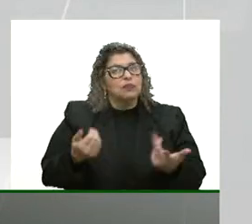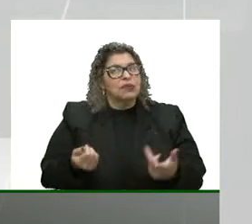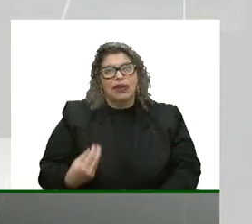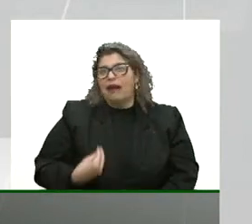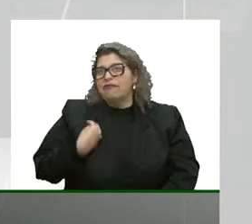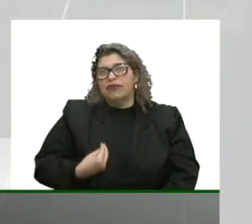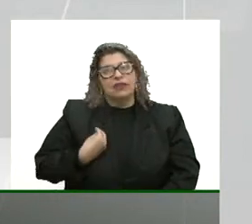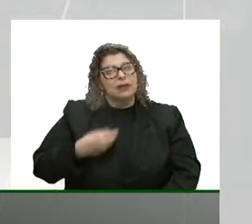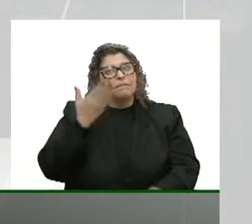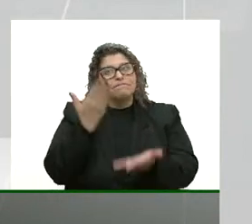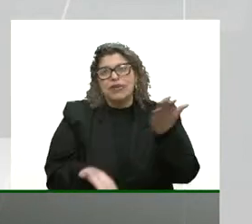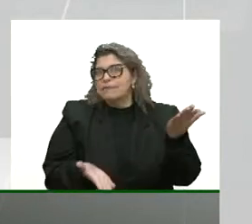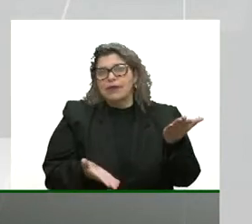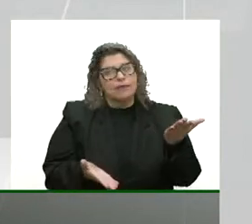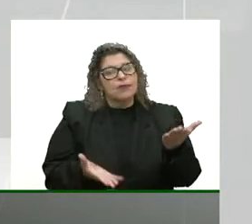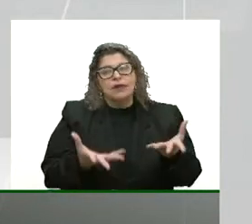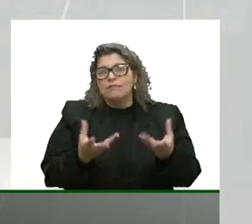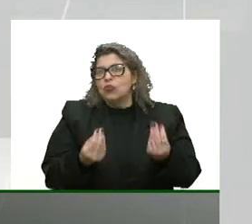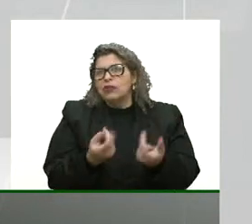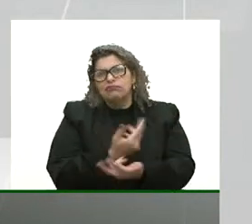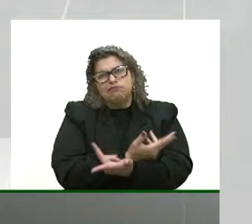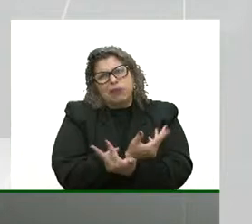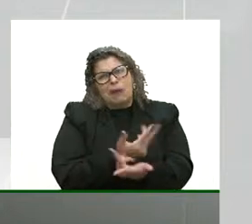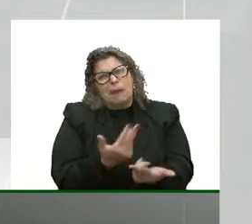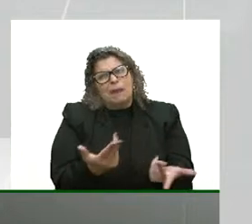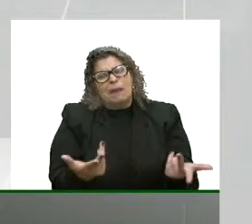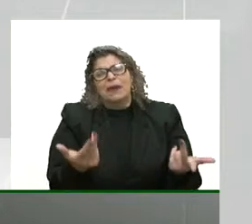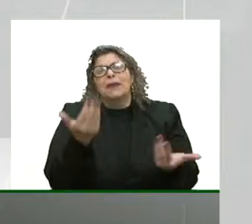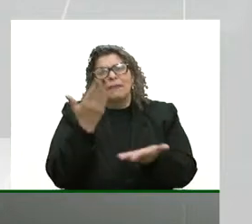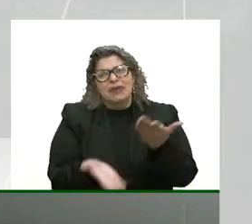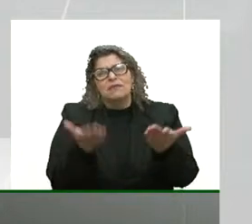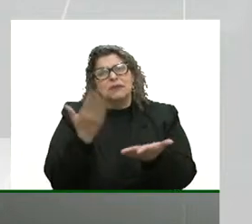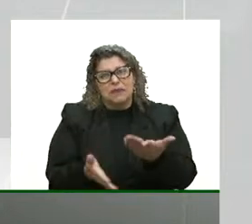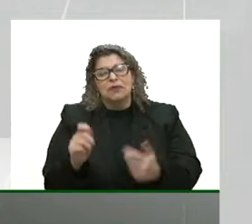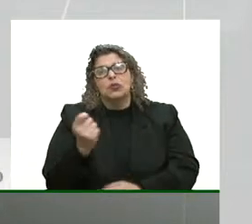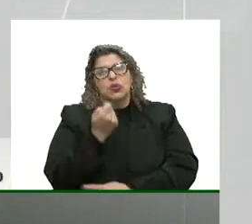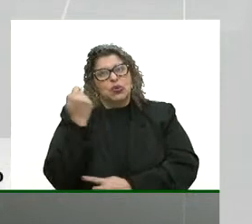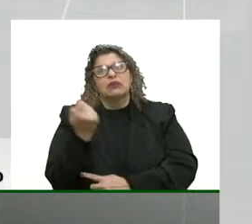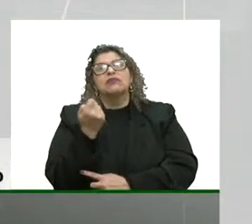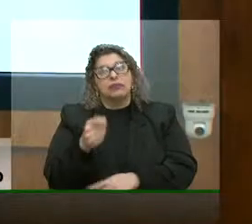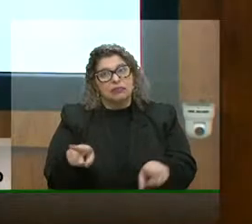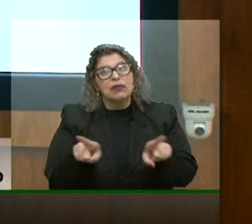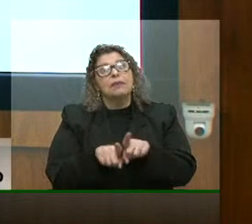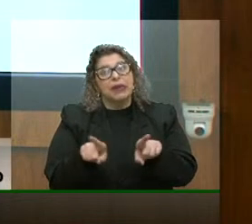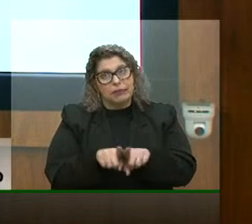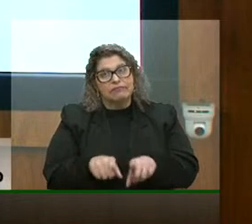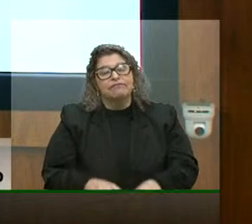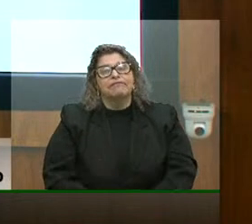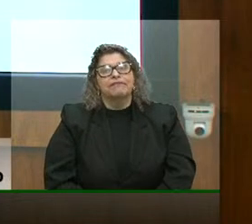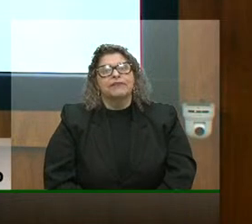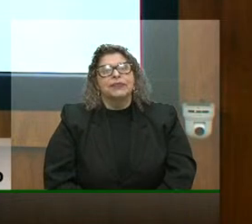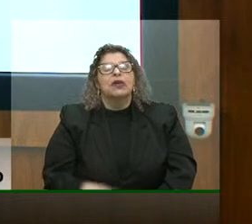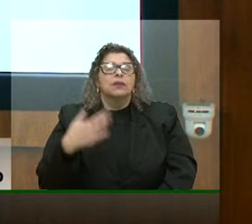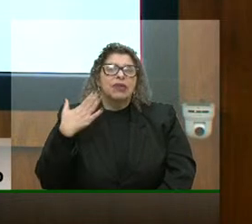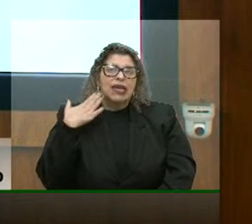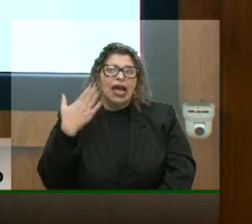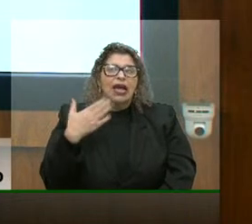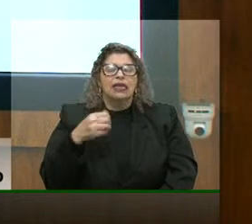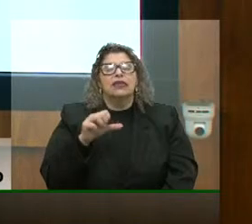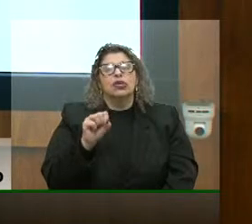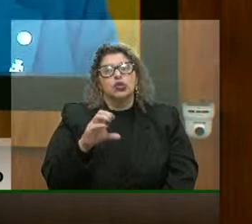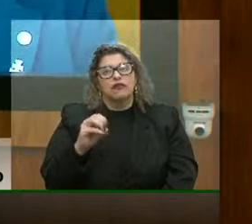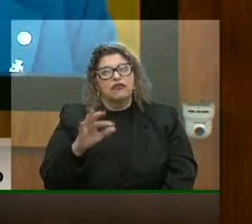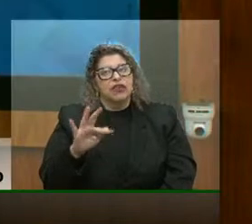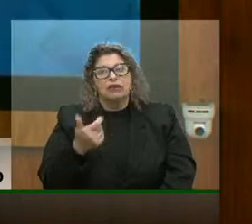vidas perdidas e perdemos muitas já no Estado do Rio Grande do Sul também. Ok, deputada Sofia Cavedon, nós não temos